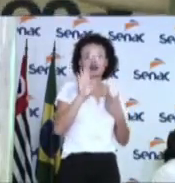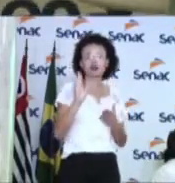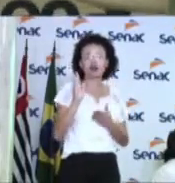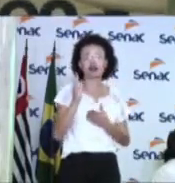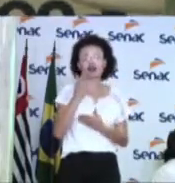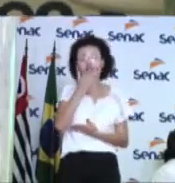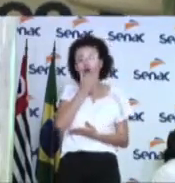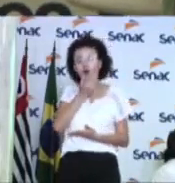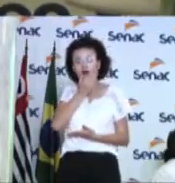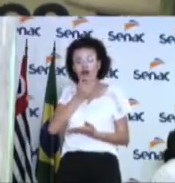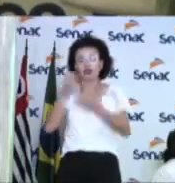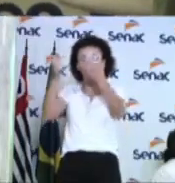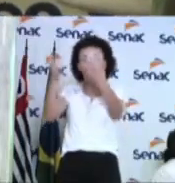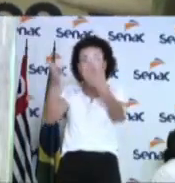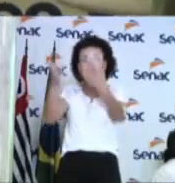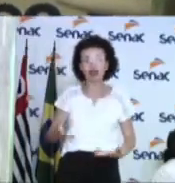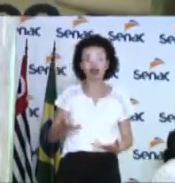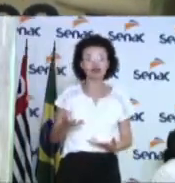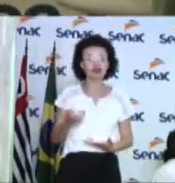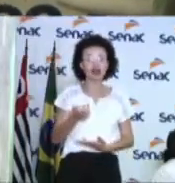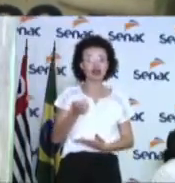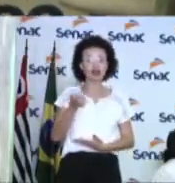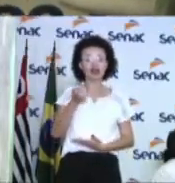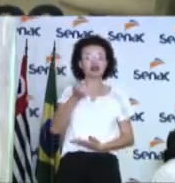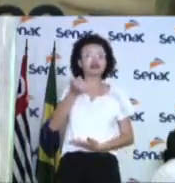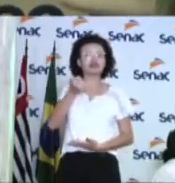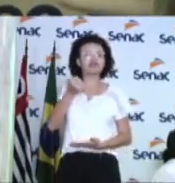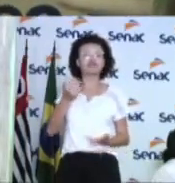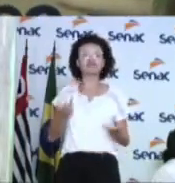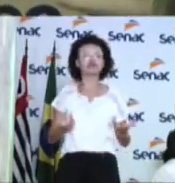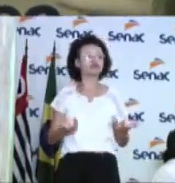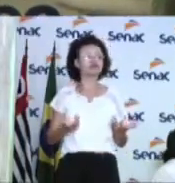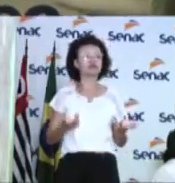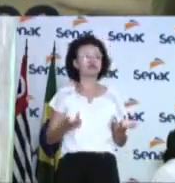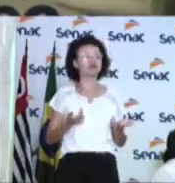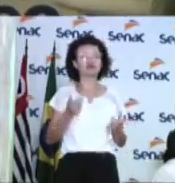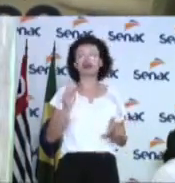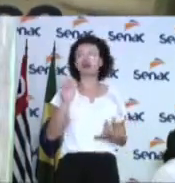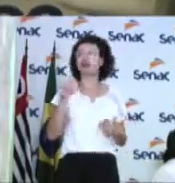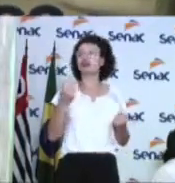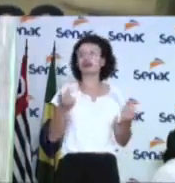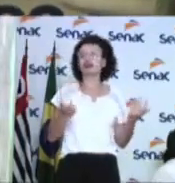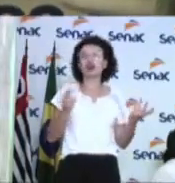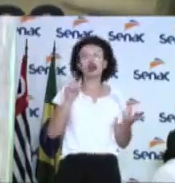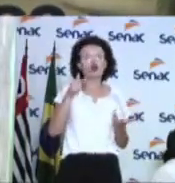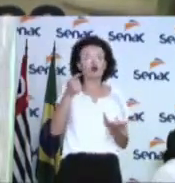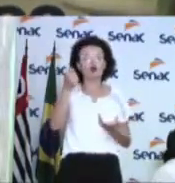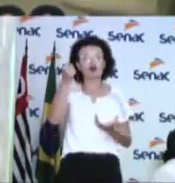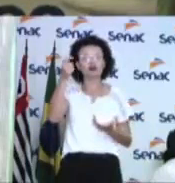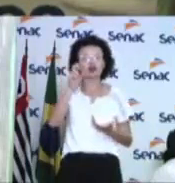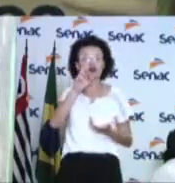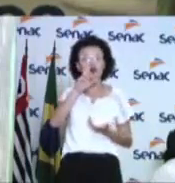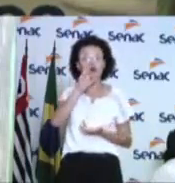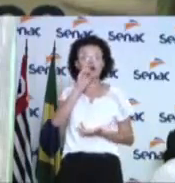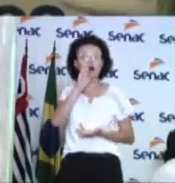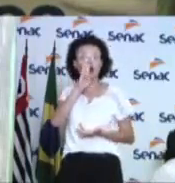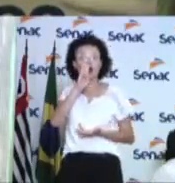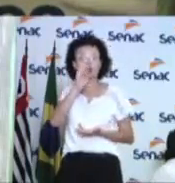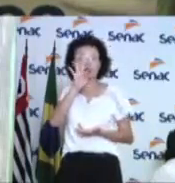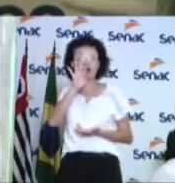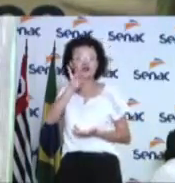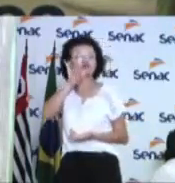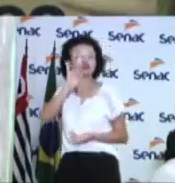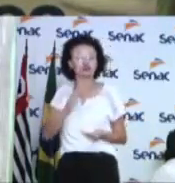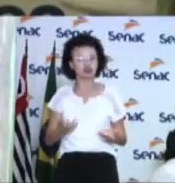estão contando, é quase Black Mirror, né, quase um... Ou aquele seriado maravilhoso, Robot, né?